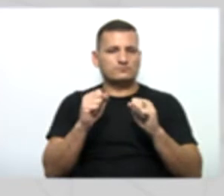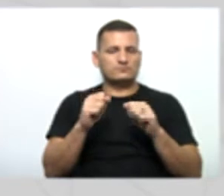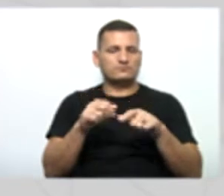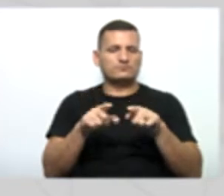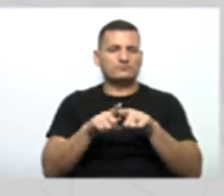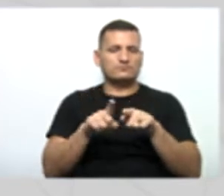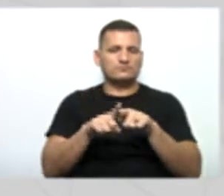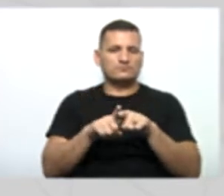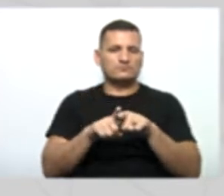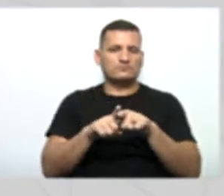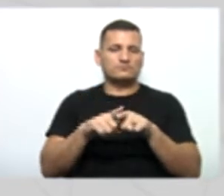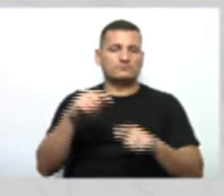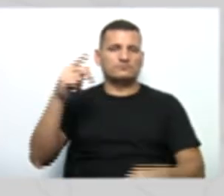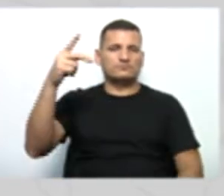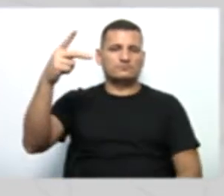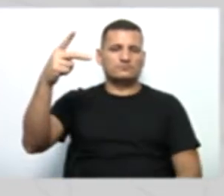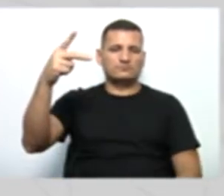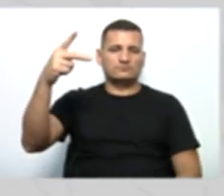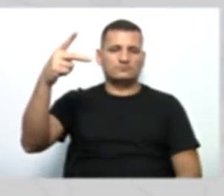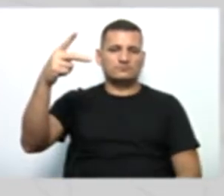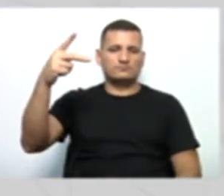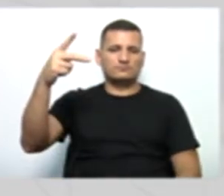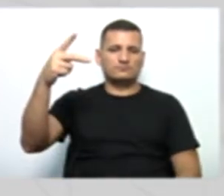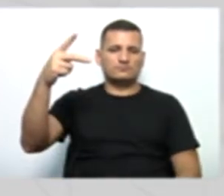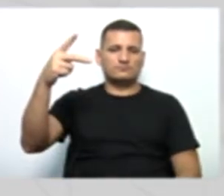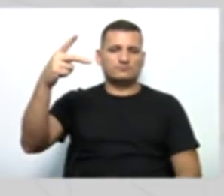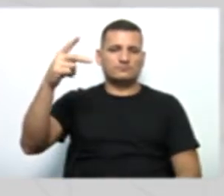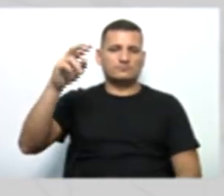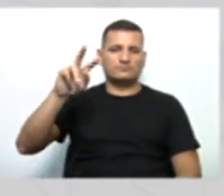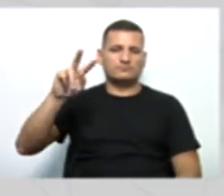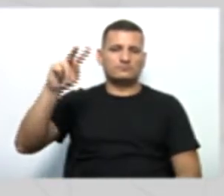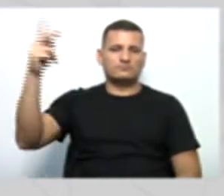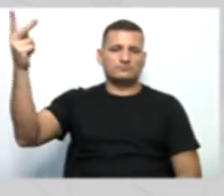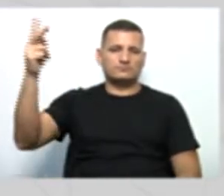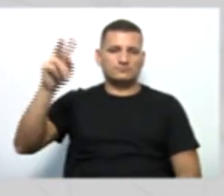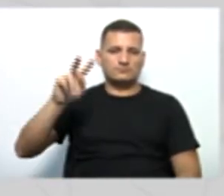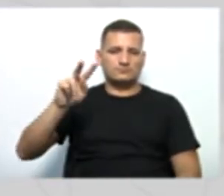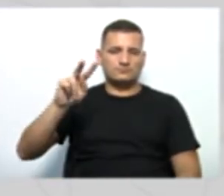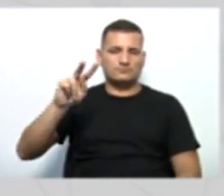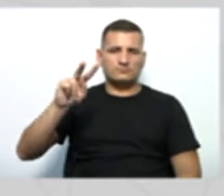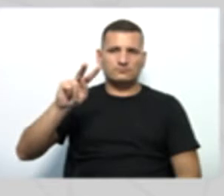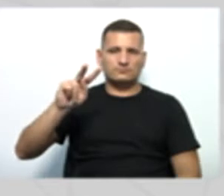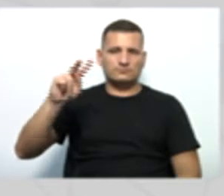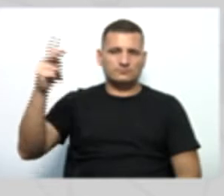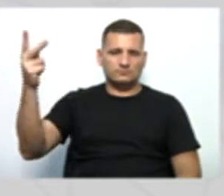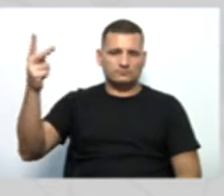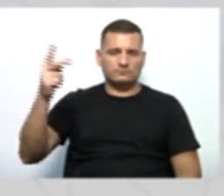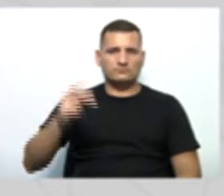mais um caso de uso desse caso de uso principal? O que vocês acham?